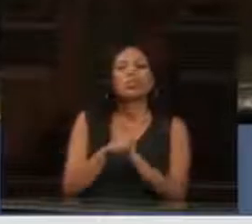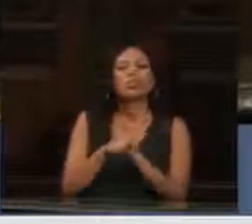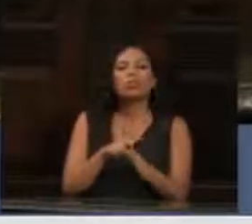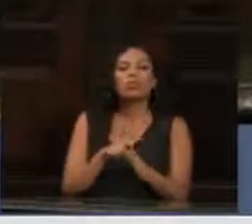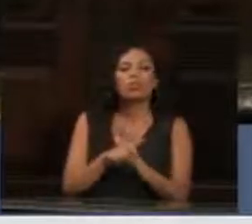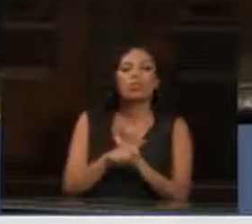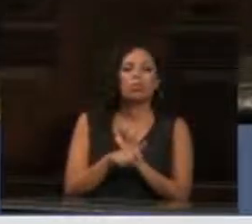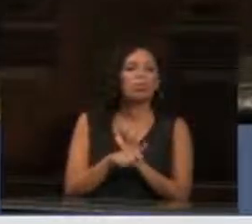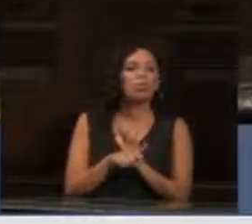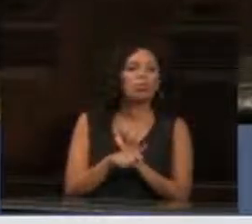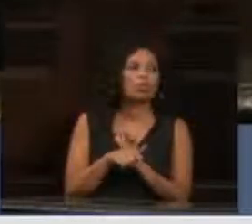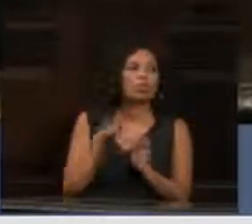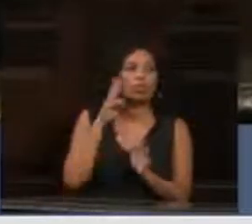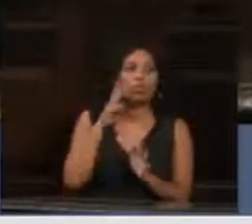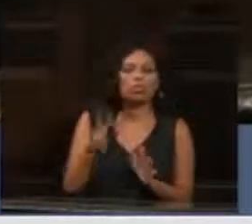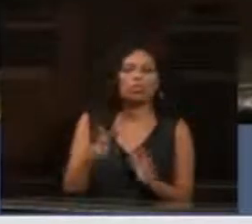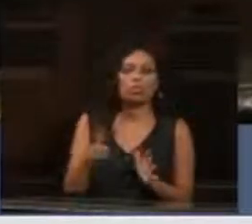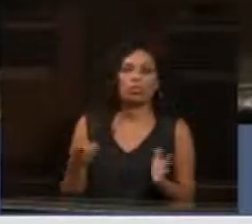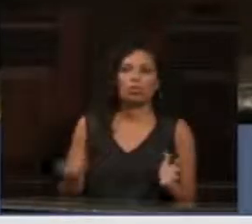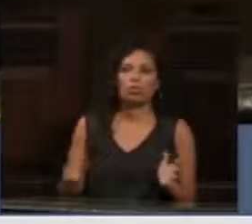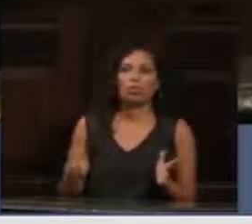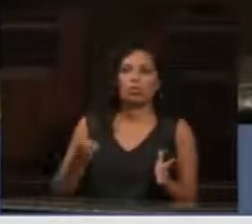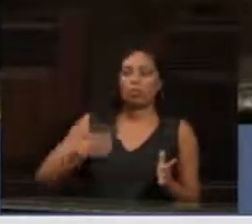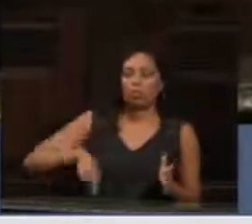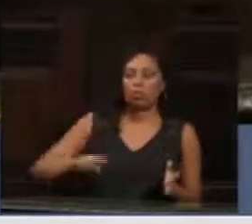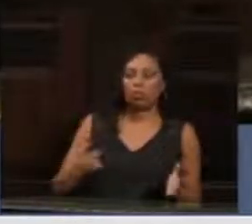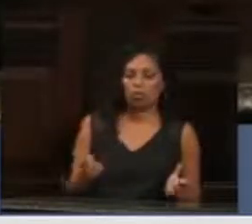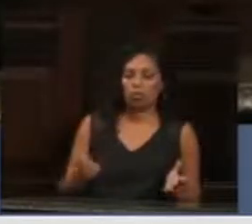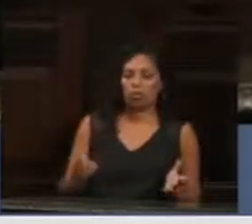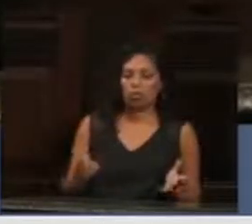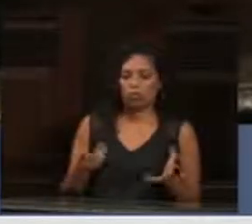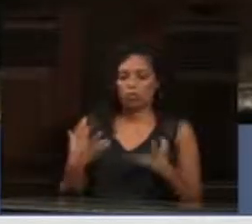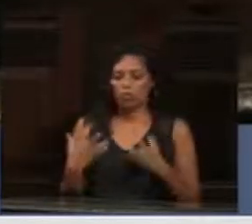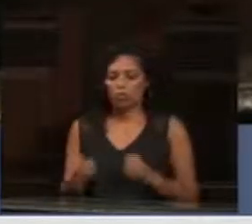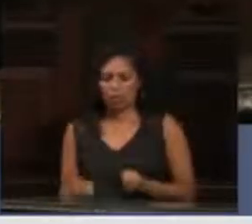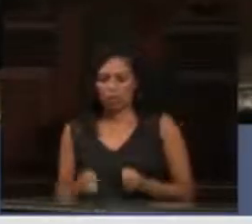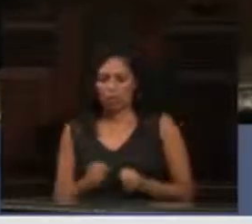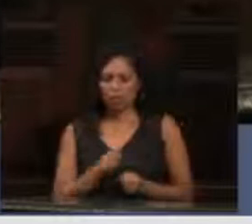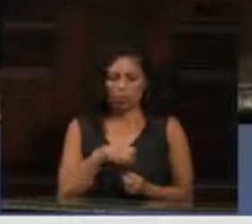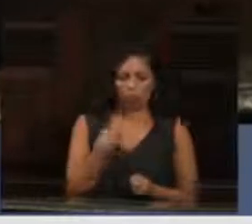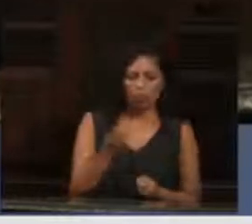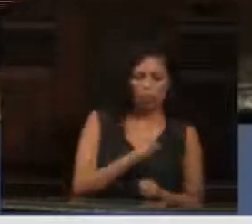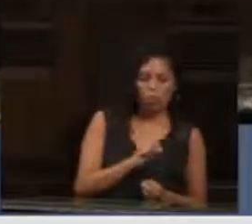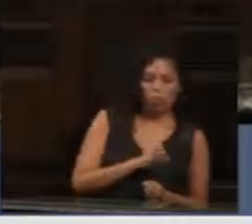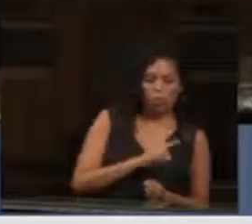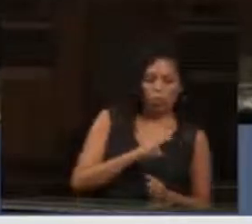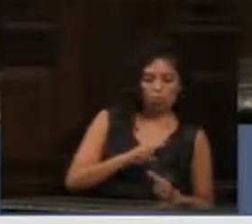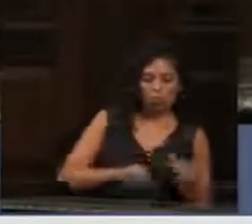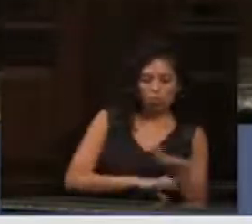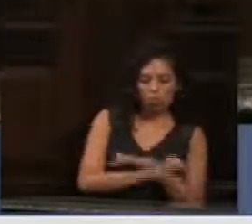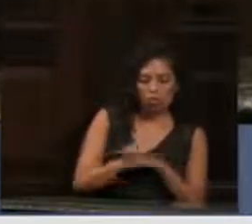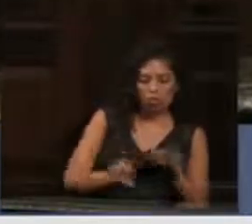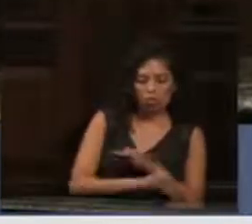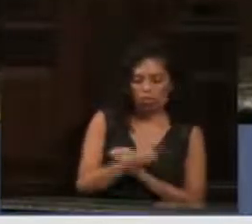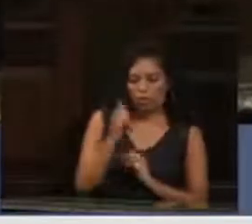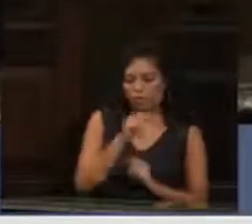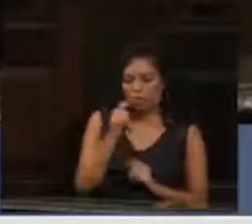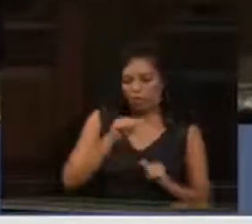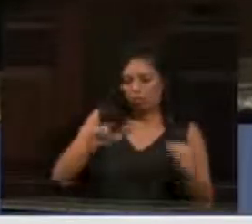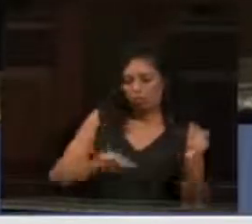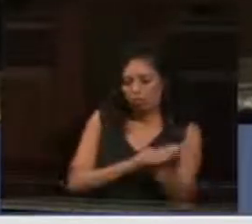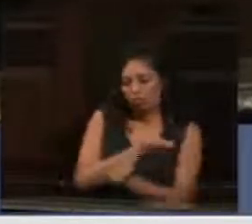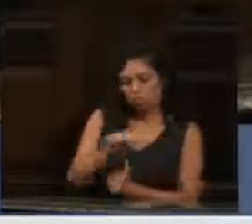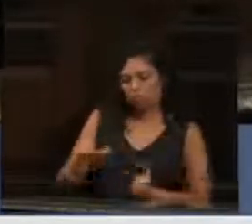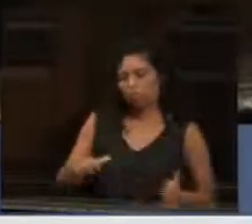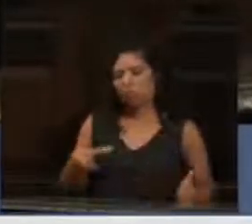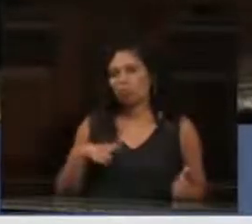deputadas nessa audiência, a sua posição sobre ser ou não favorável à privatização da SEDAI. Minha posição é clara, todos conhecem. Mas o que